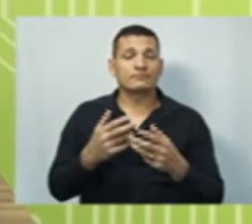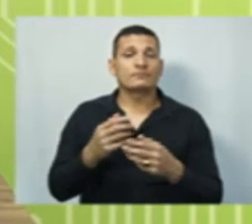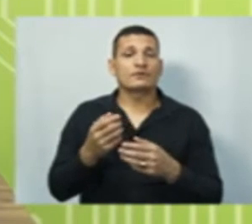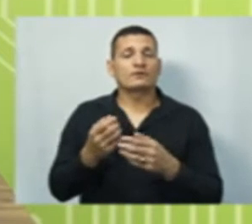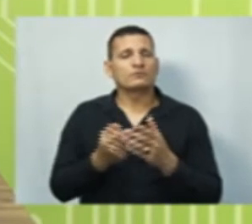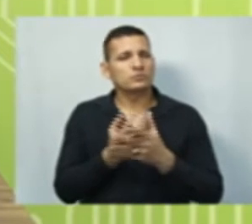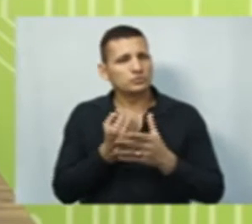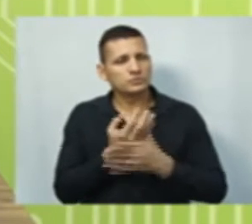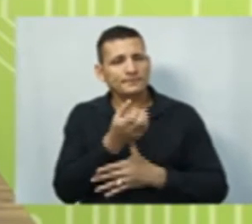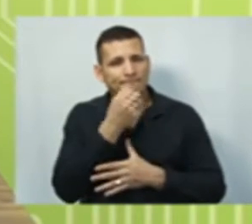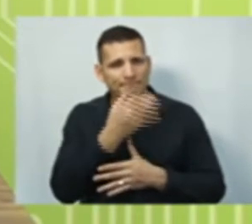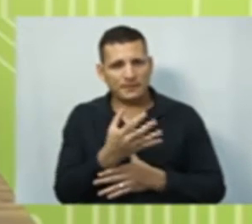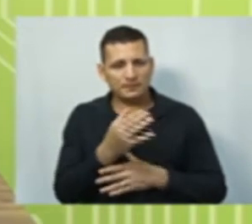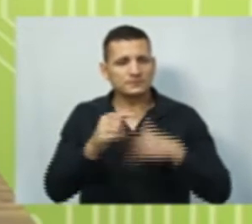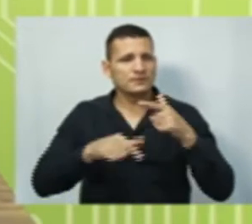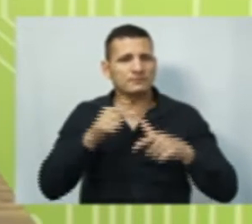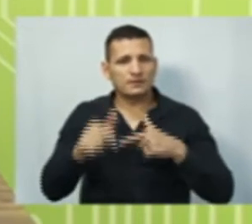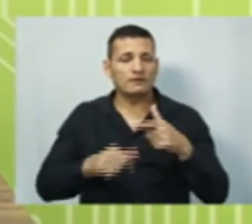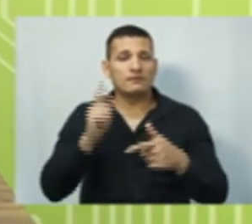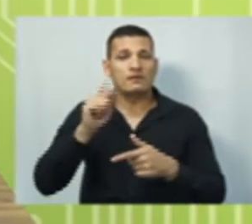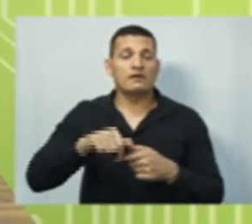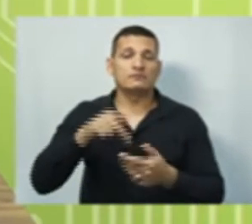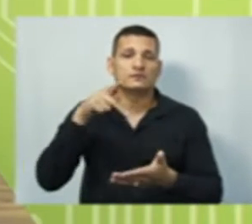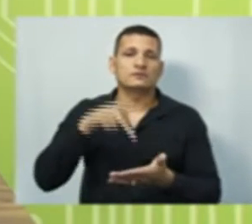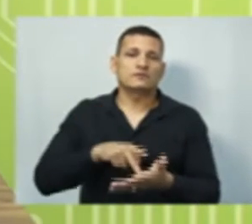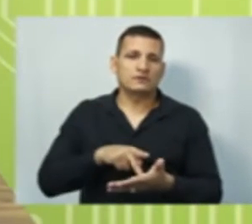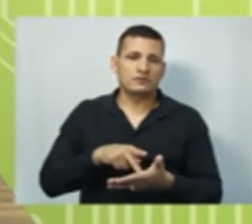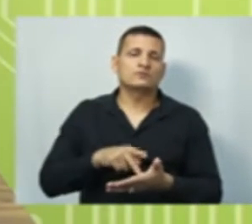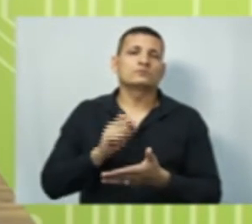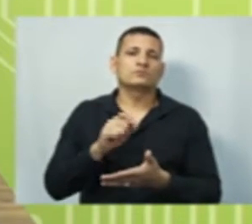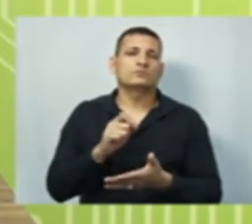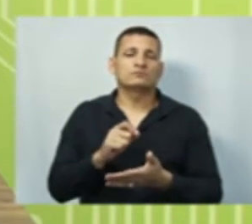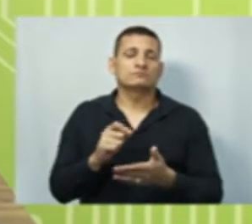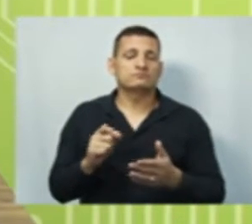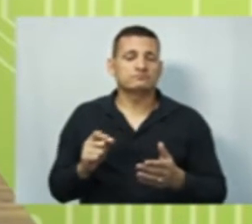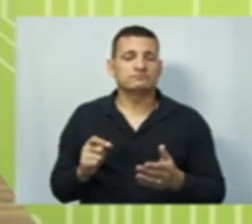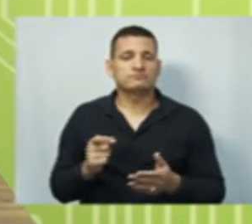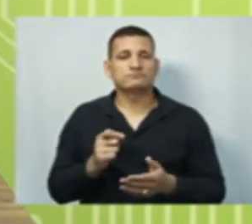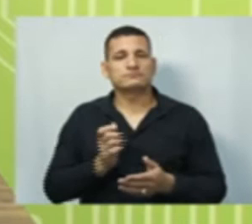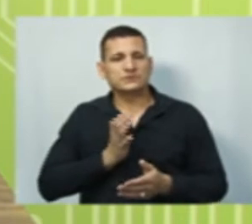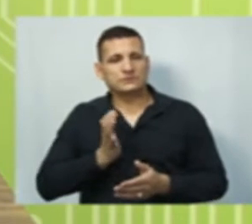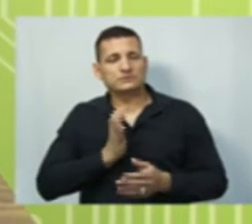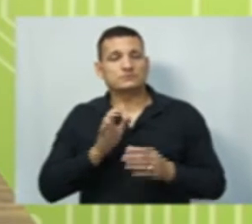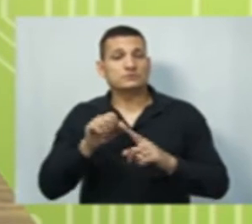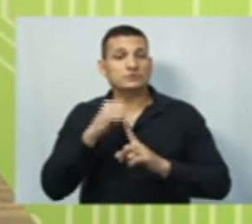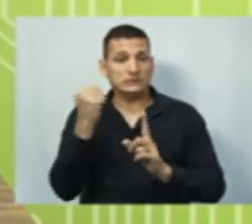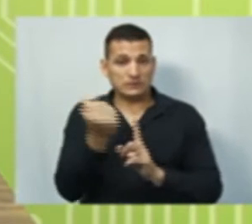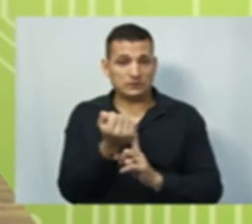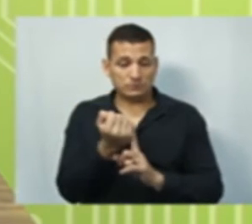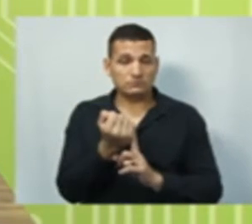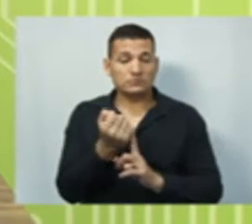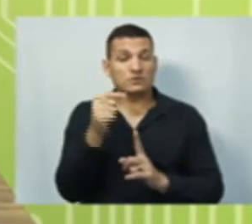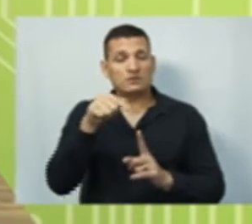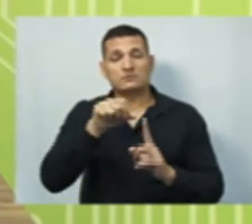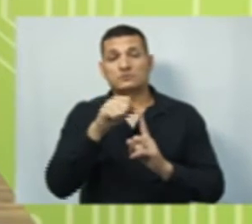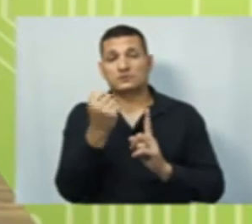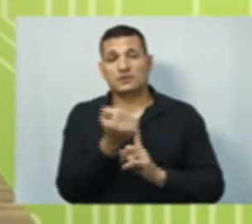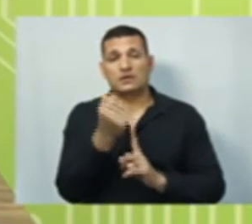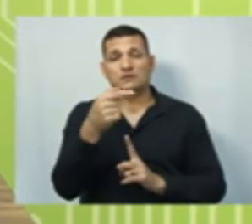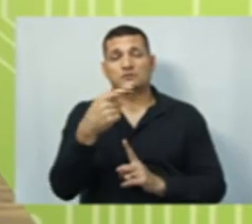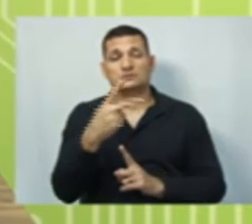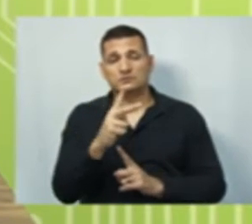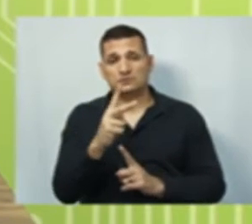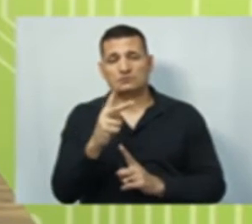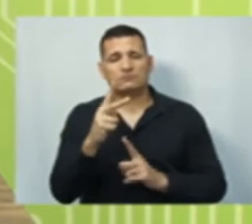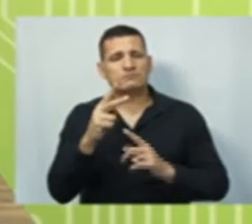e serviços é o verdadeiro desafio para enriquecer uma sociedade. Uma sociedade é tão rica, ou seja, seu padrão de vida